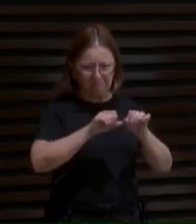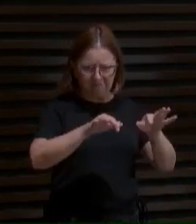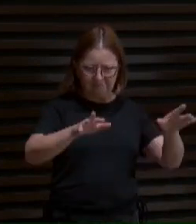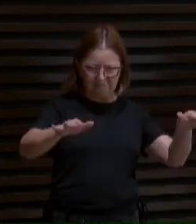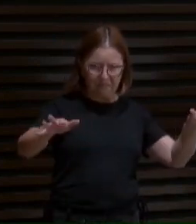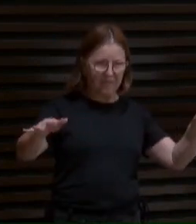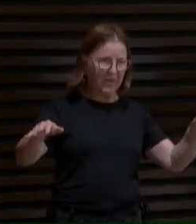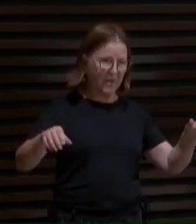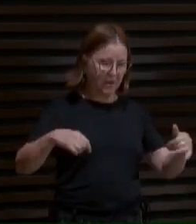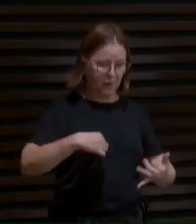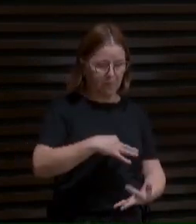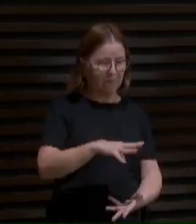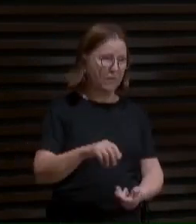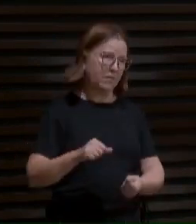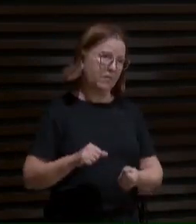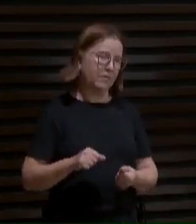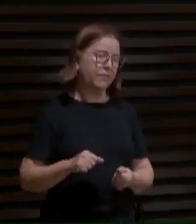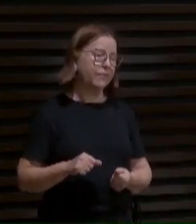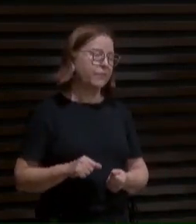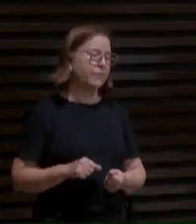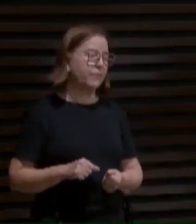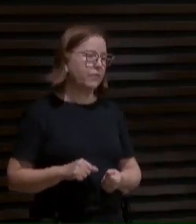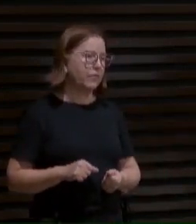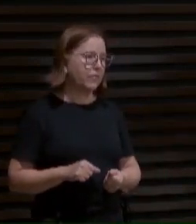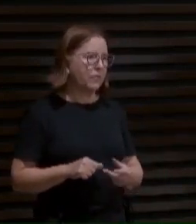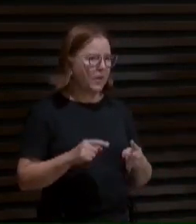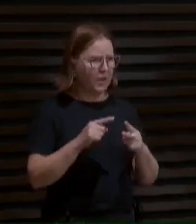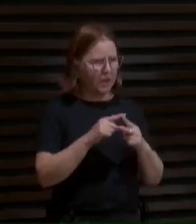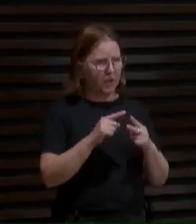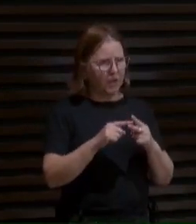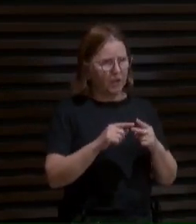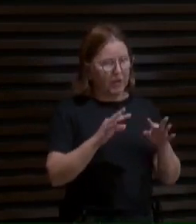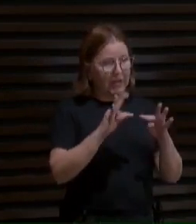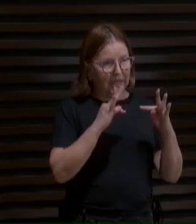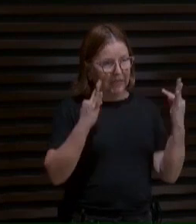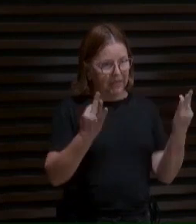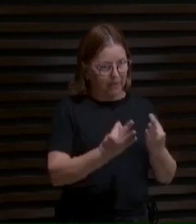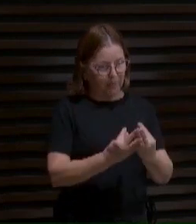2 tribos com Nabucodonosor,